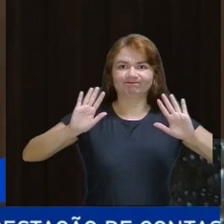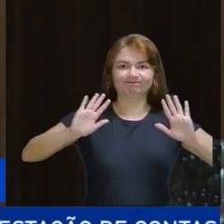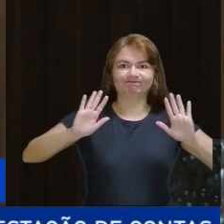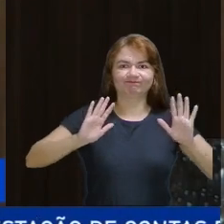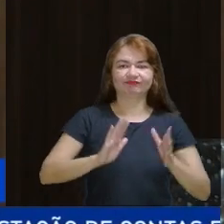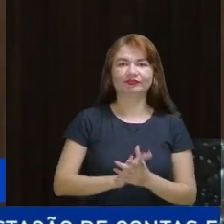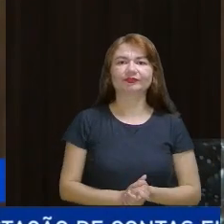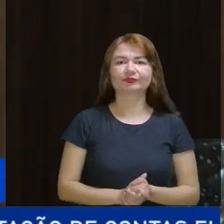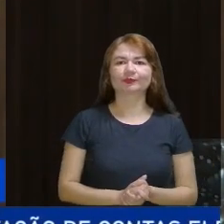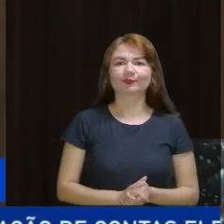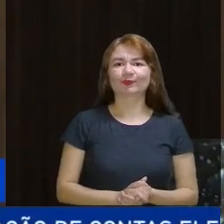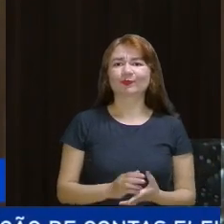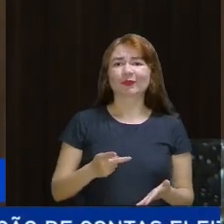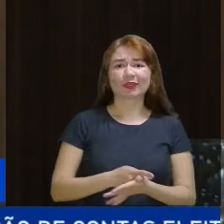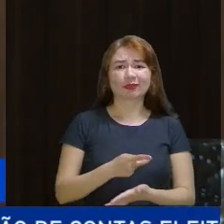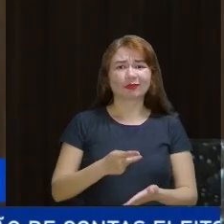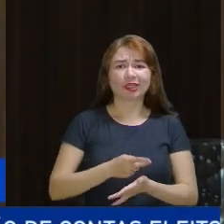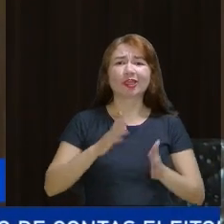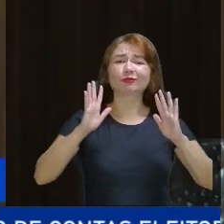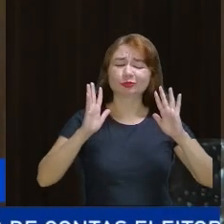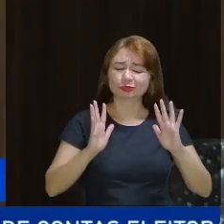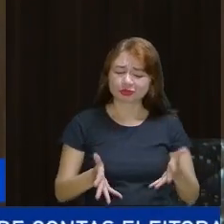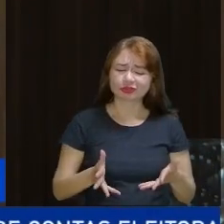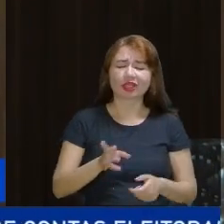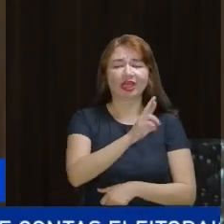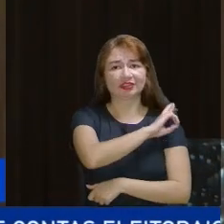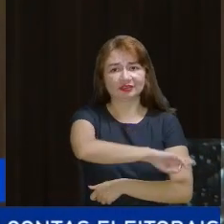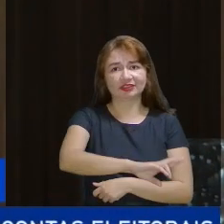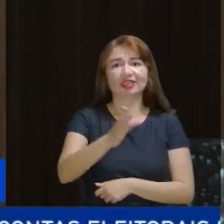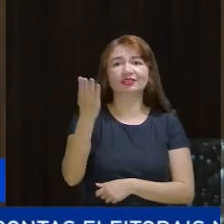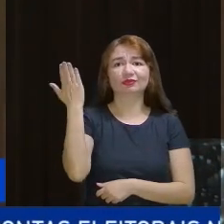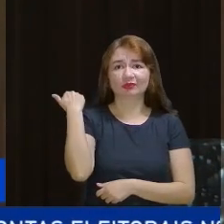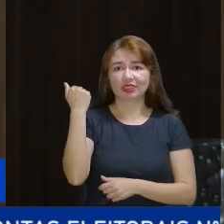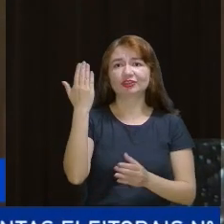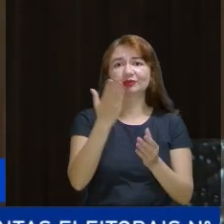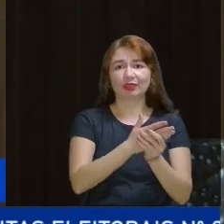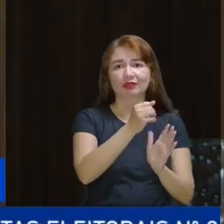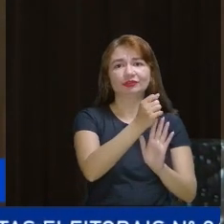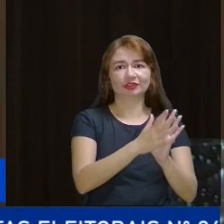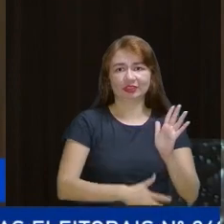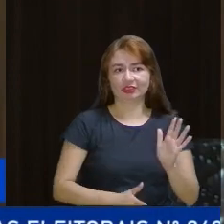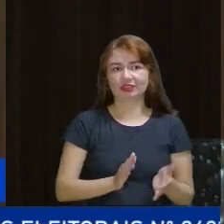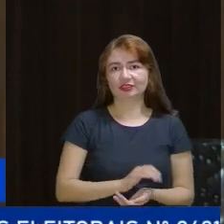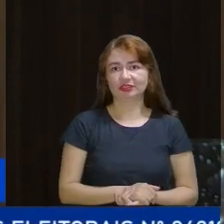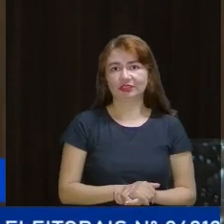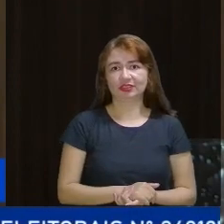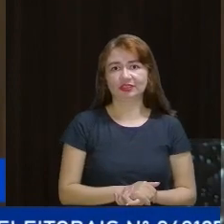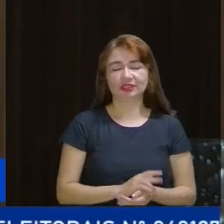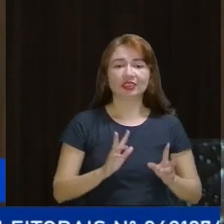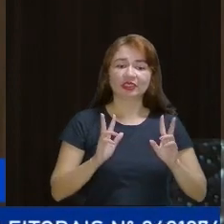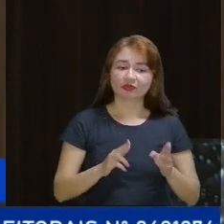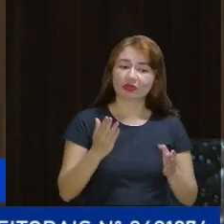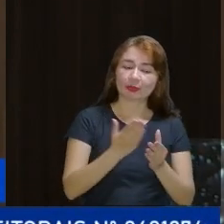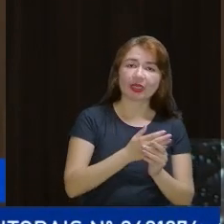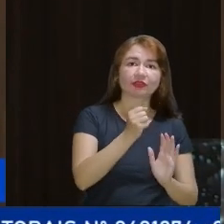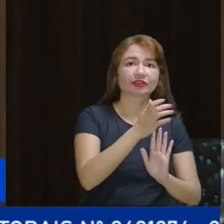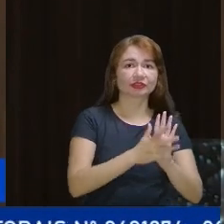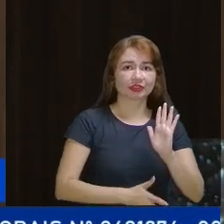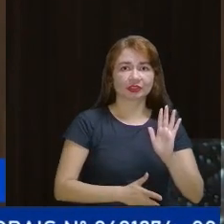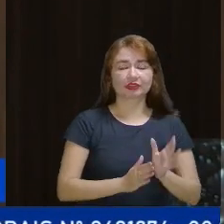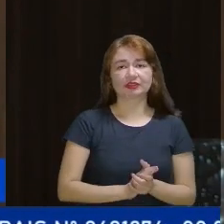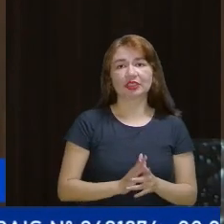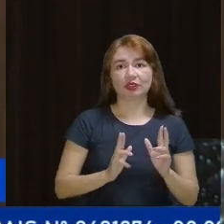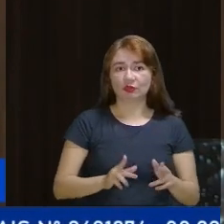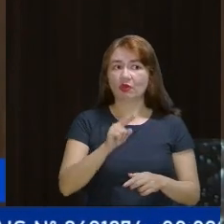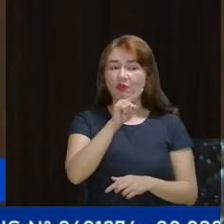foi rejeitado, inclusive, num embargo de declaração anterior. É exatamente aquela situação daquele embargo de declaração que nós julgamos na Aldeia do